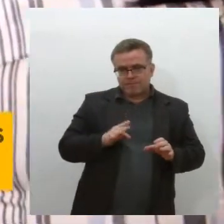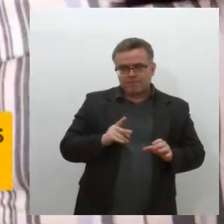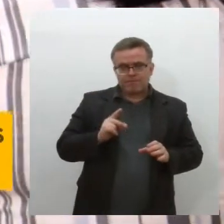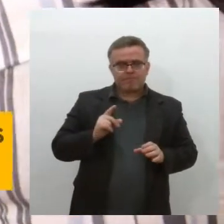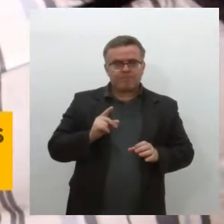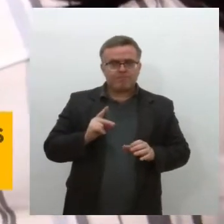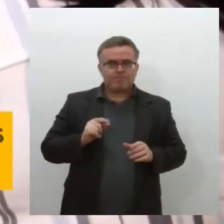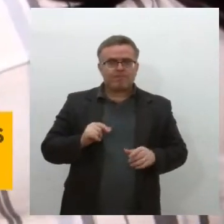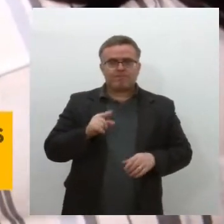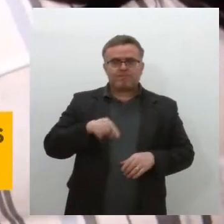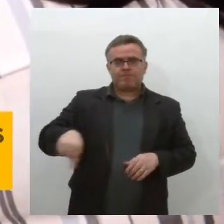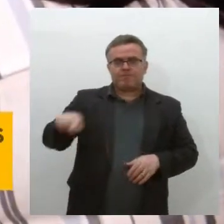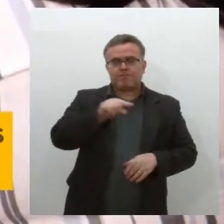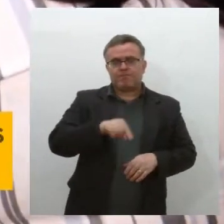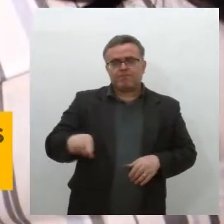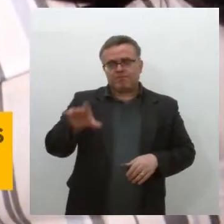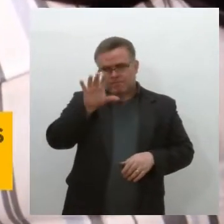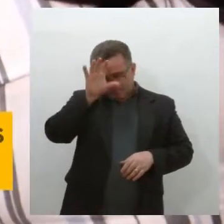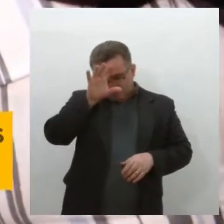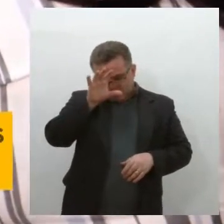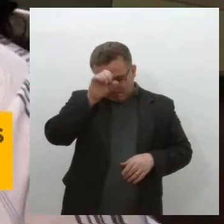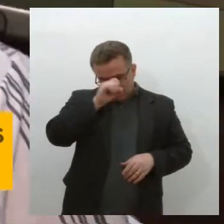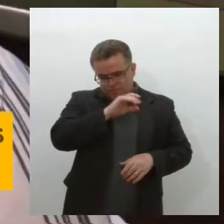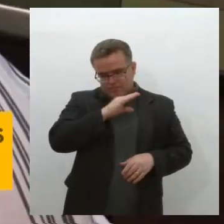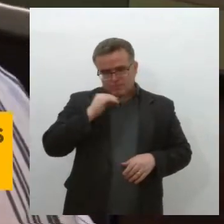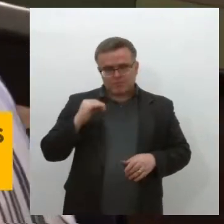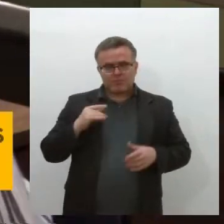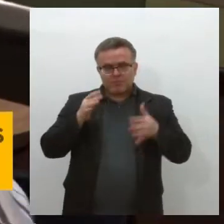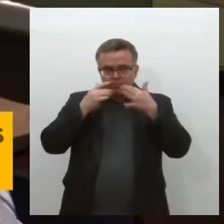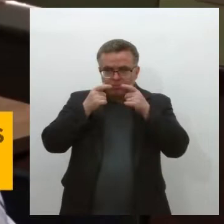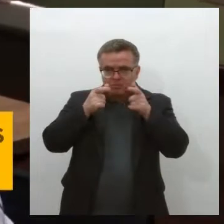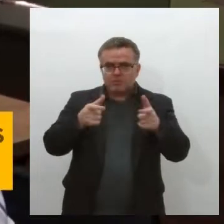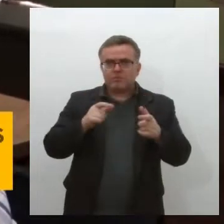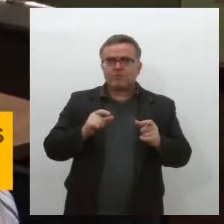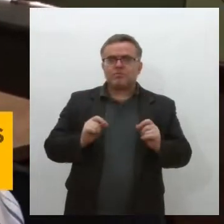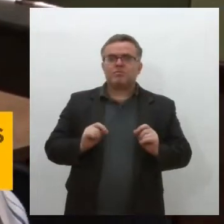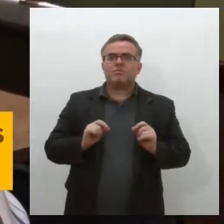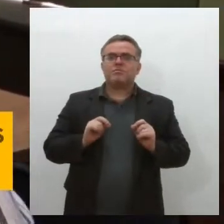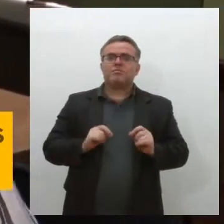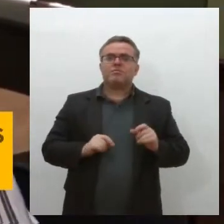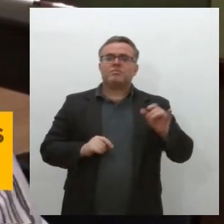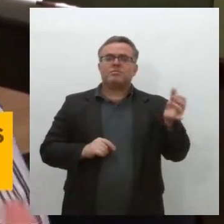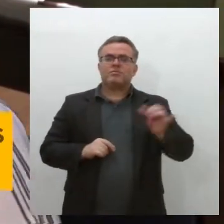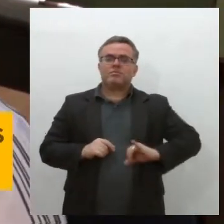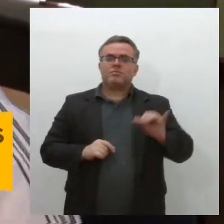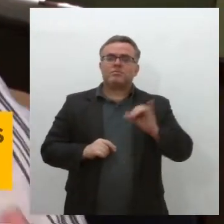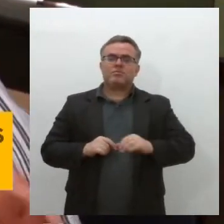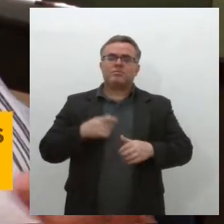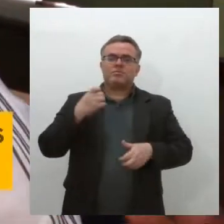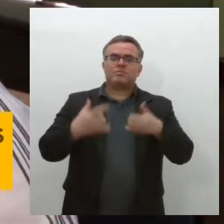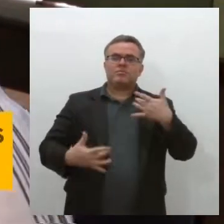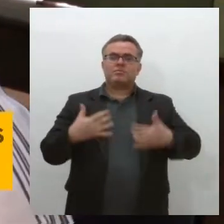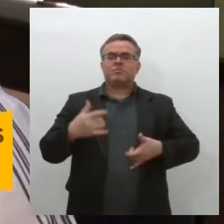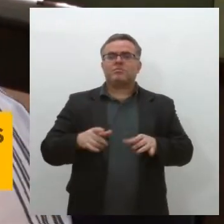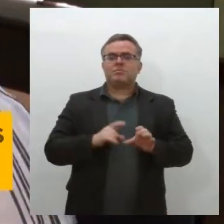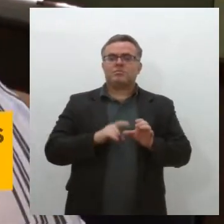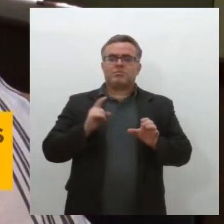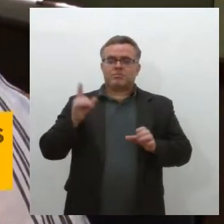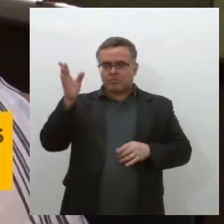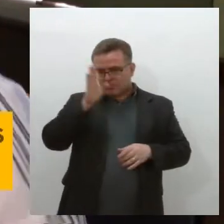os adolescentes se interessassem pelo assunto. É muito importante falar sobre a independência do Brasil, esse momento